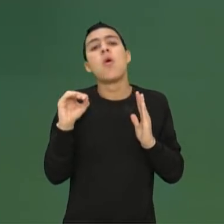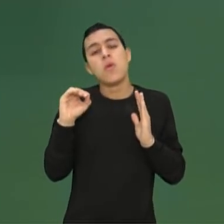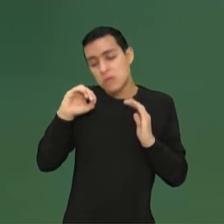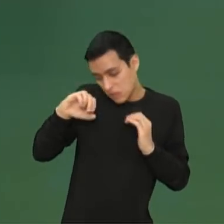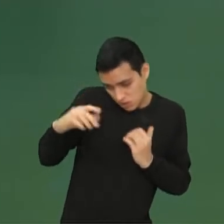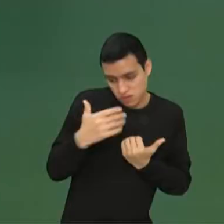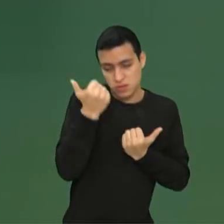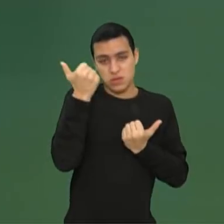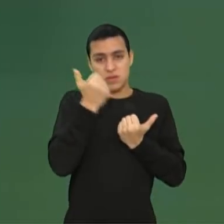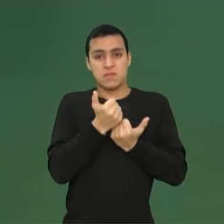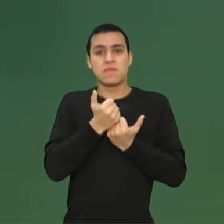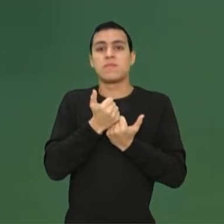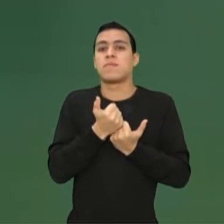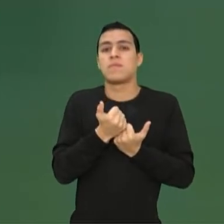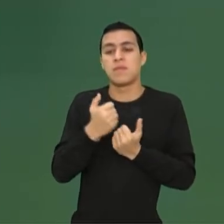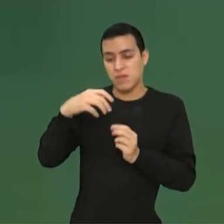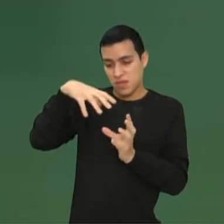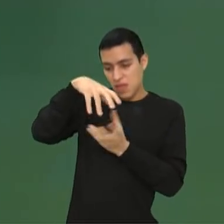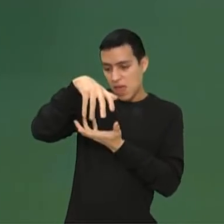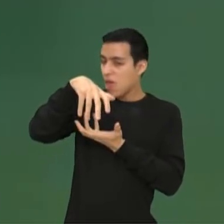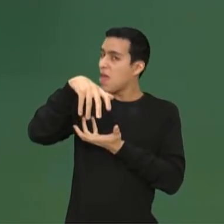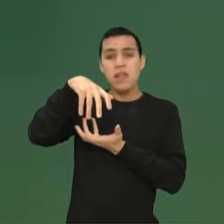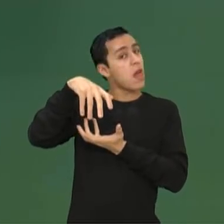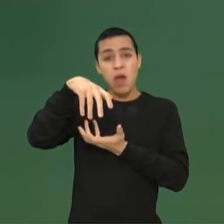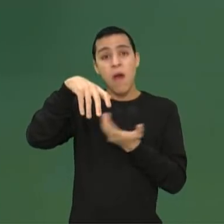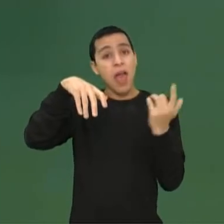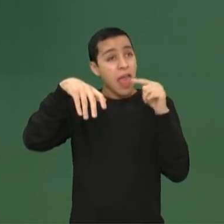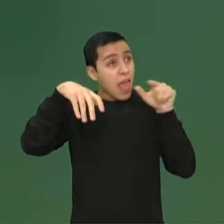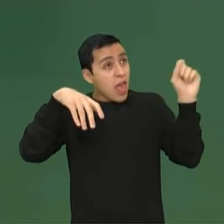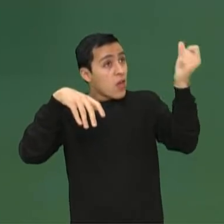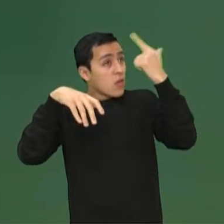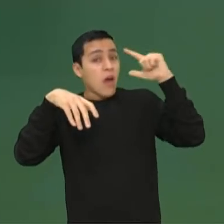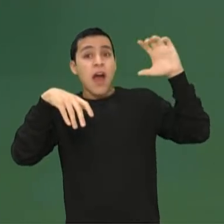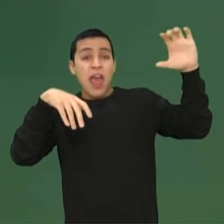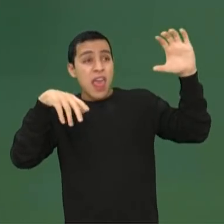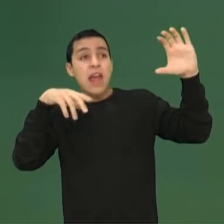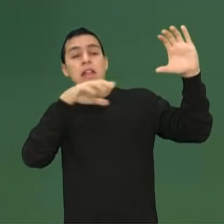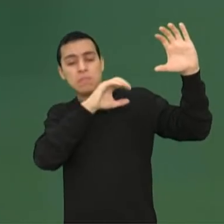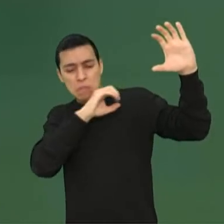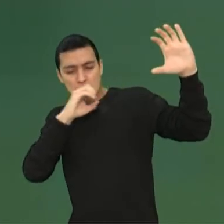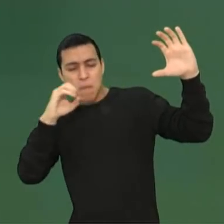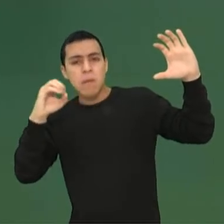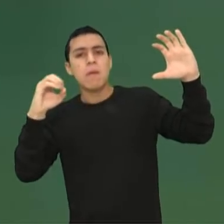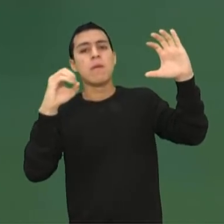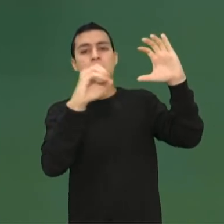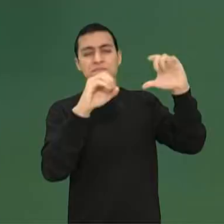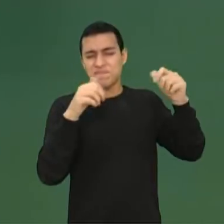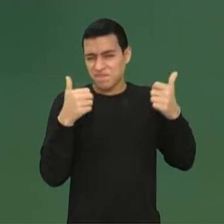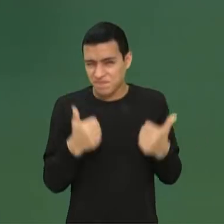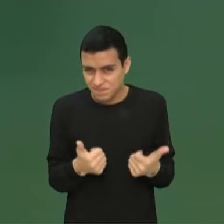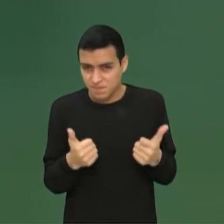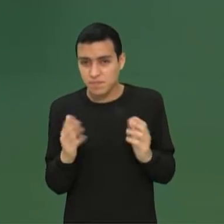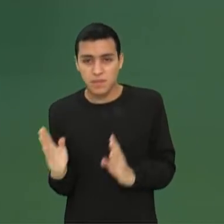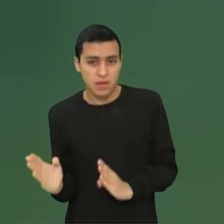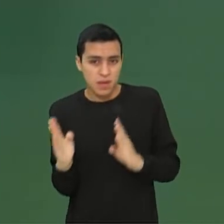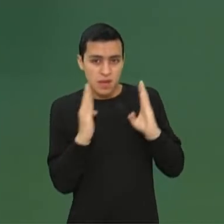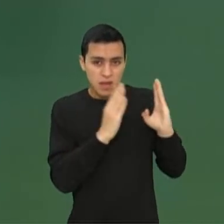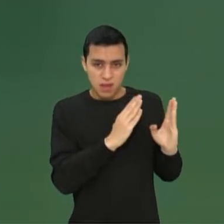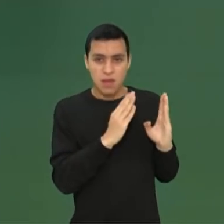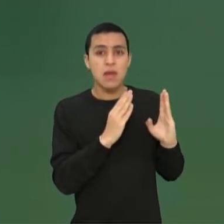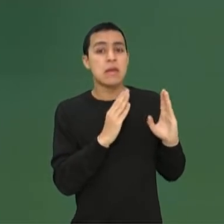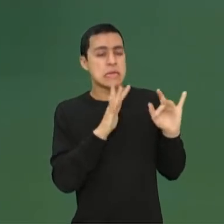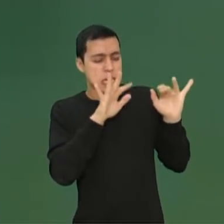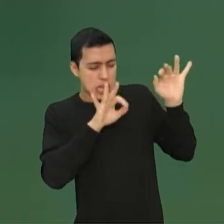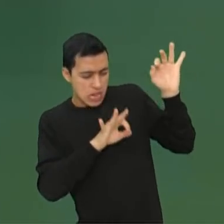a Terra não é mais o centro, e sim o Sol. Perfeito esse exercício? Ele era um pouquinho mais